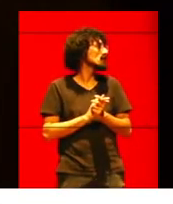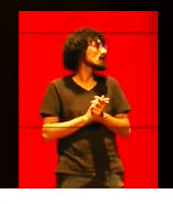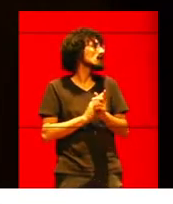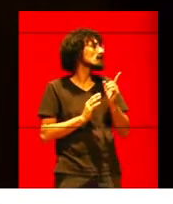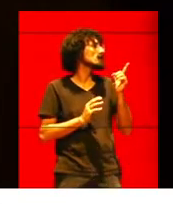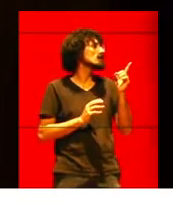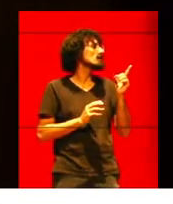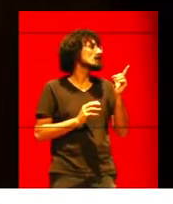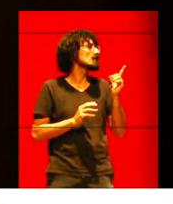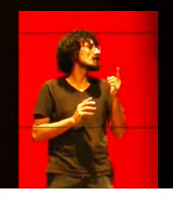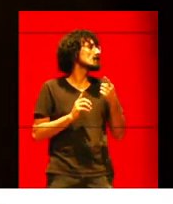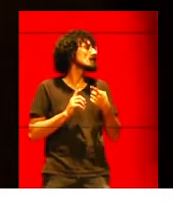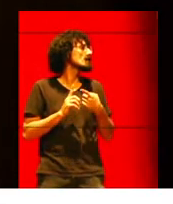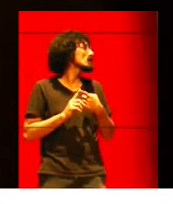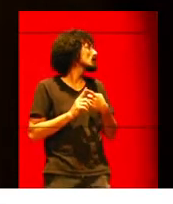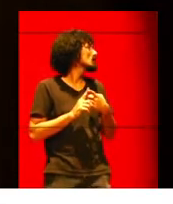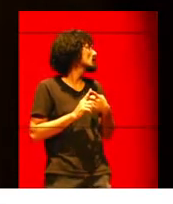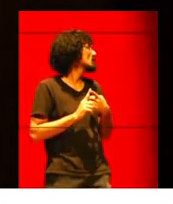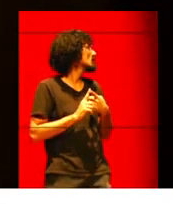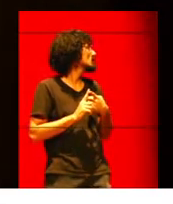Como?